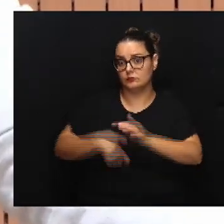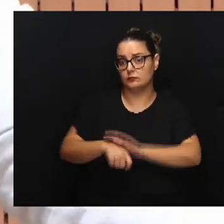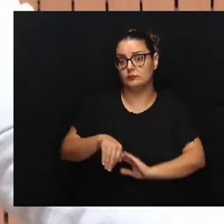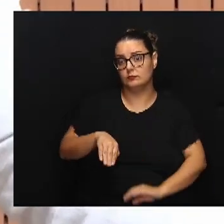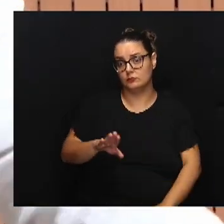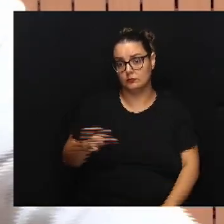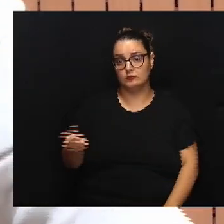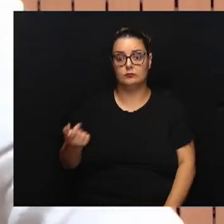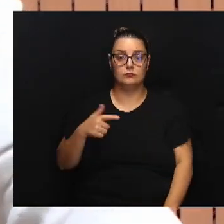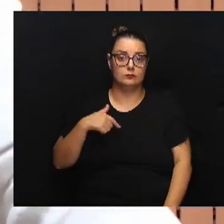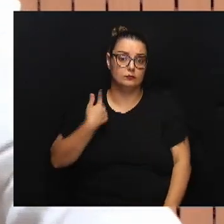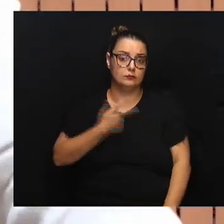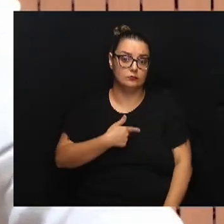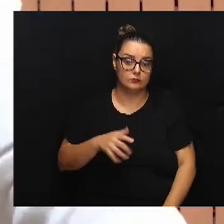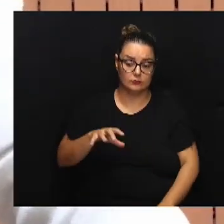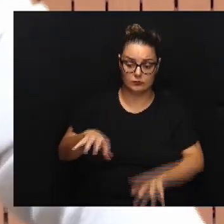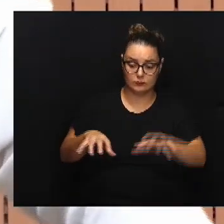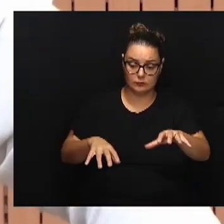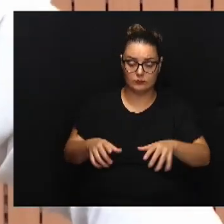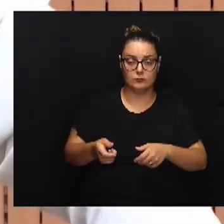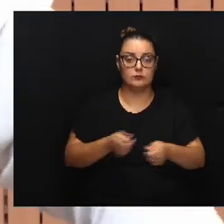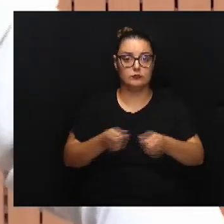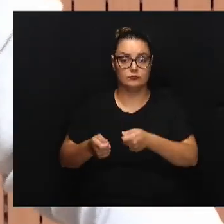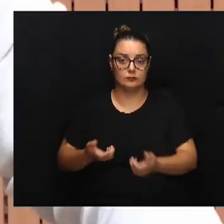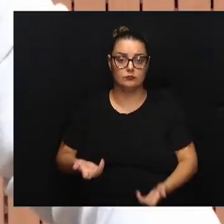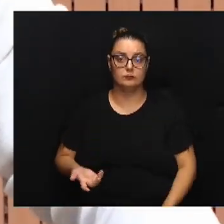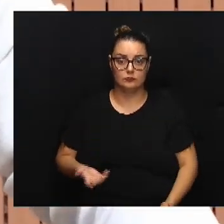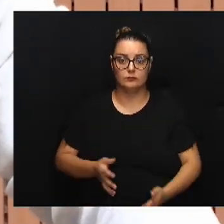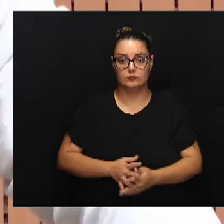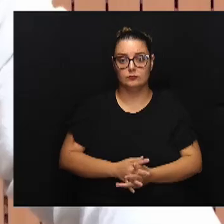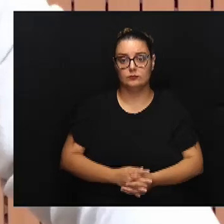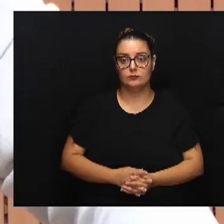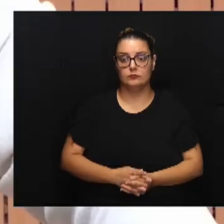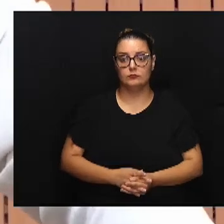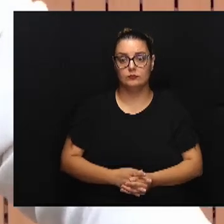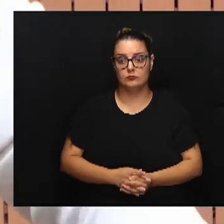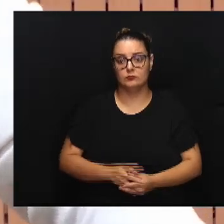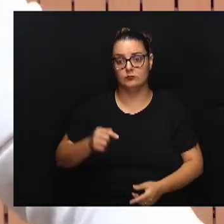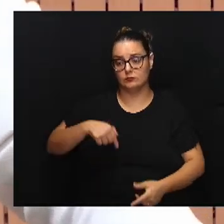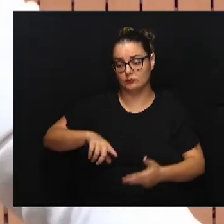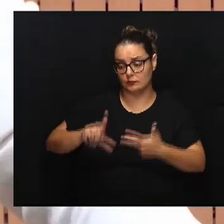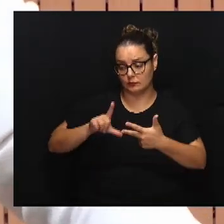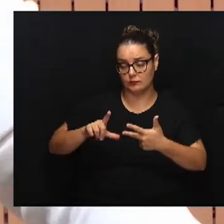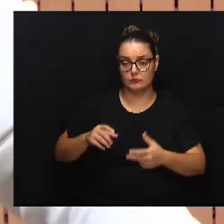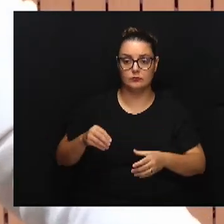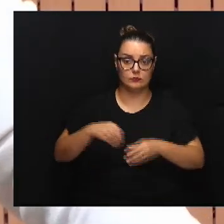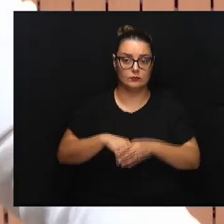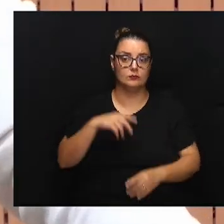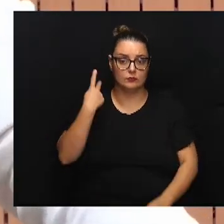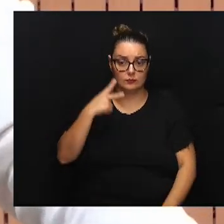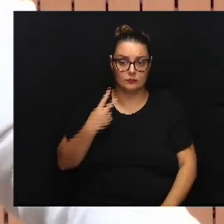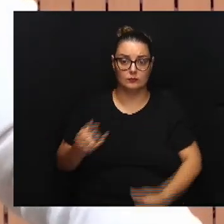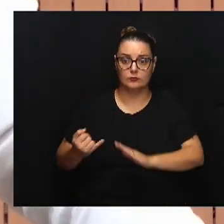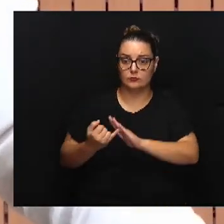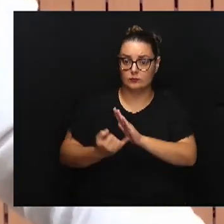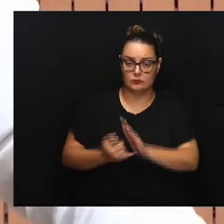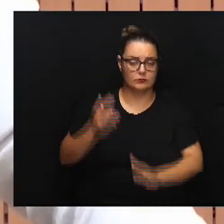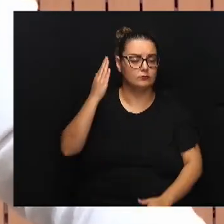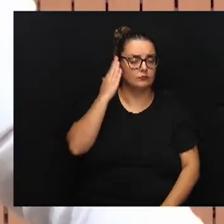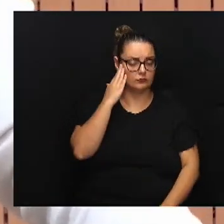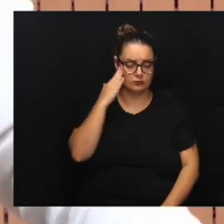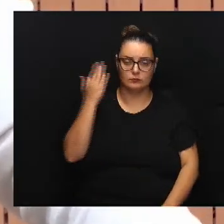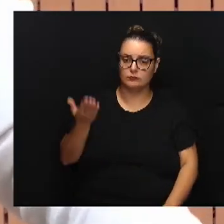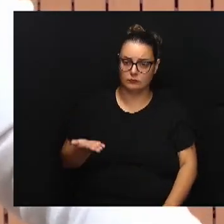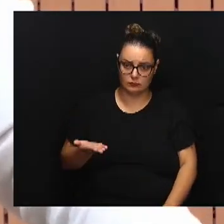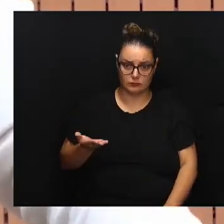nós, os órgãos de controle, e a quem está aqui no Legislativo, ou quem está na política institucional sabe disso, Tribunal